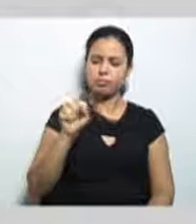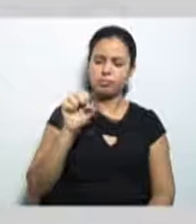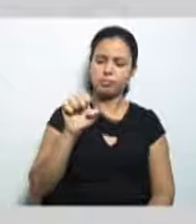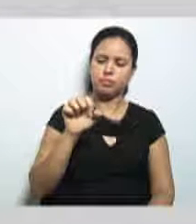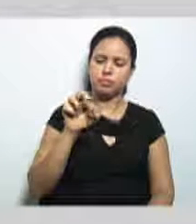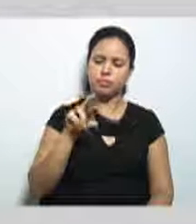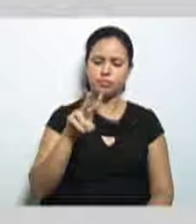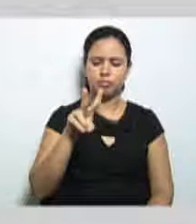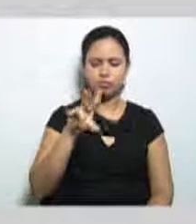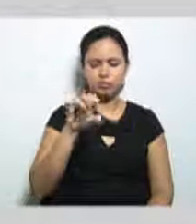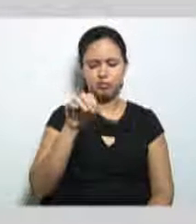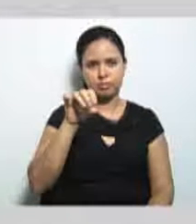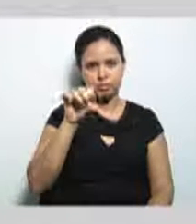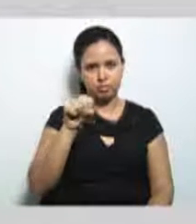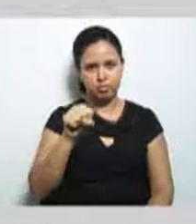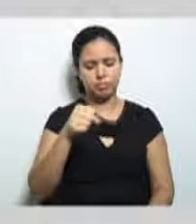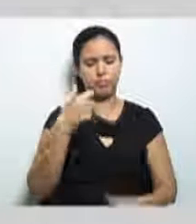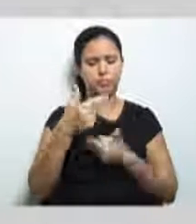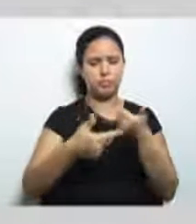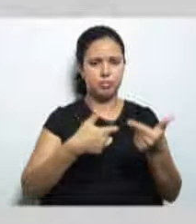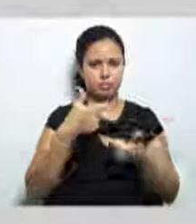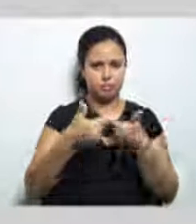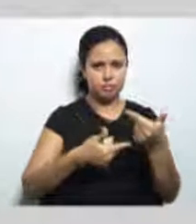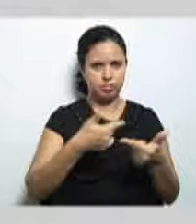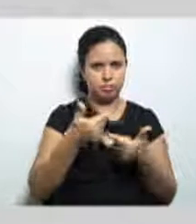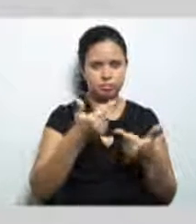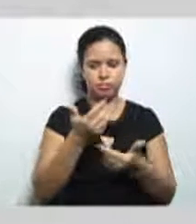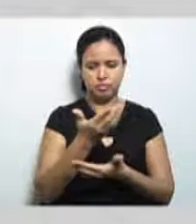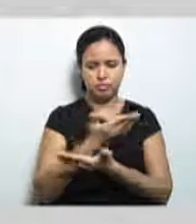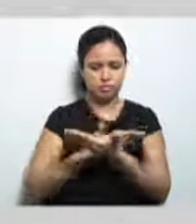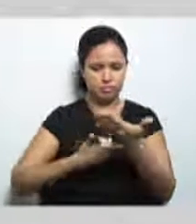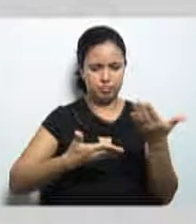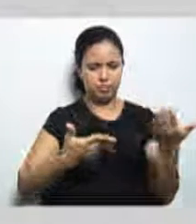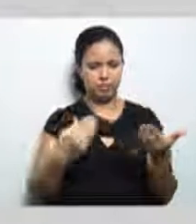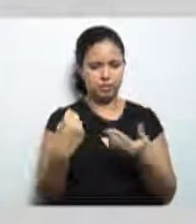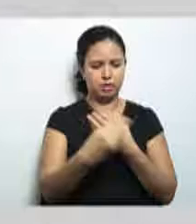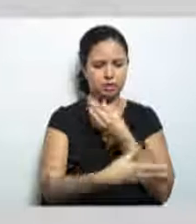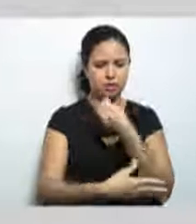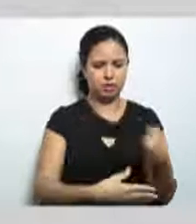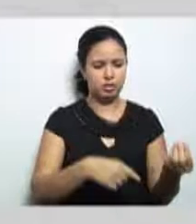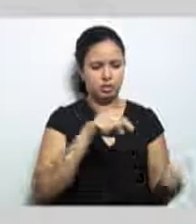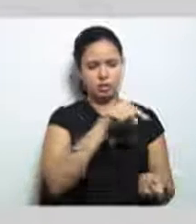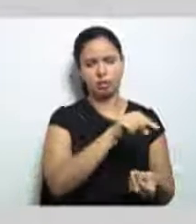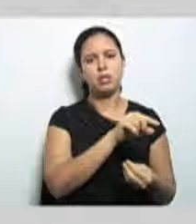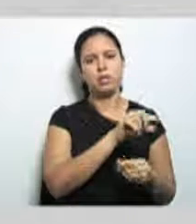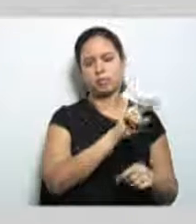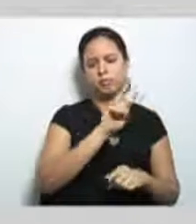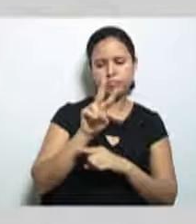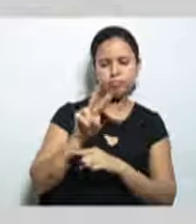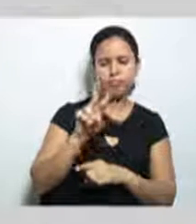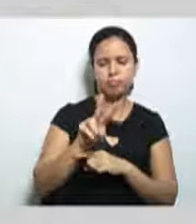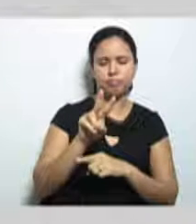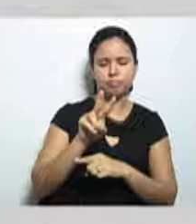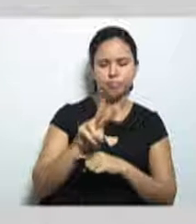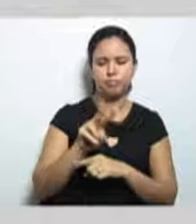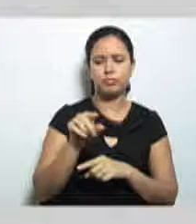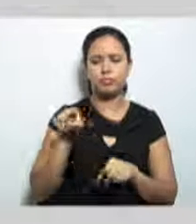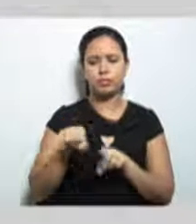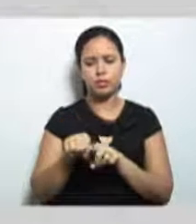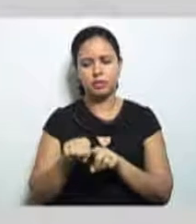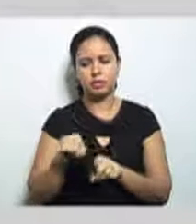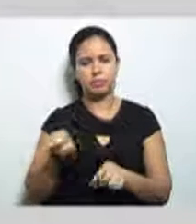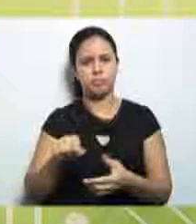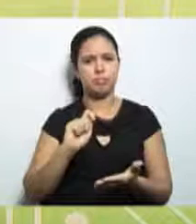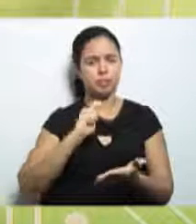o trabalho era feito em troca de proteção e terras para trabalhar, e eles pagavam muitos impostos.